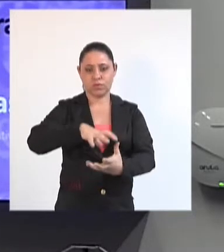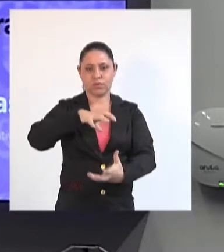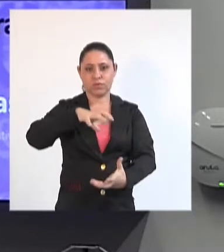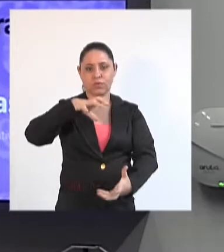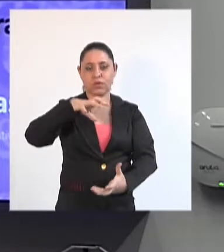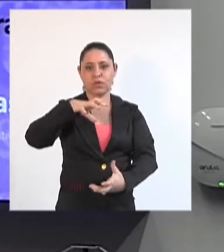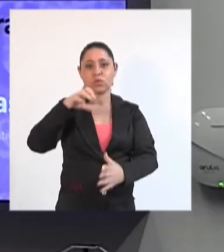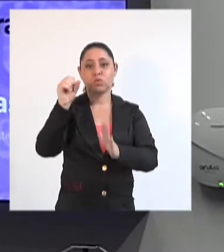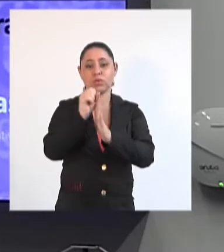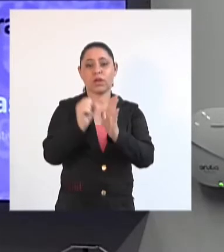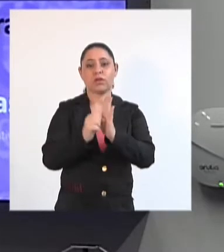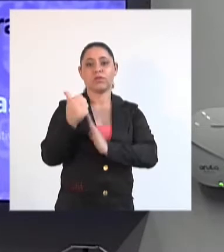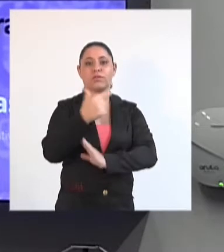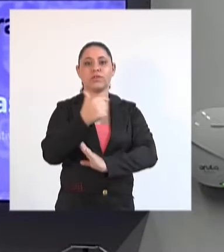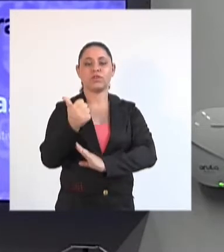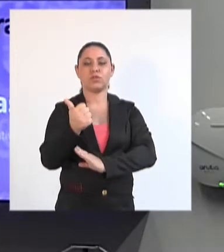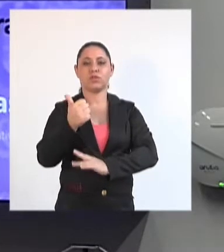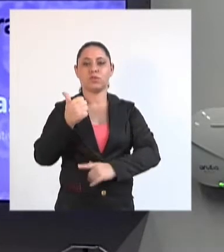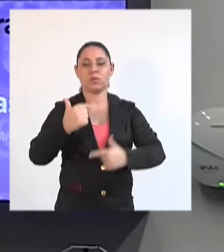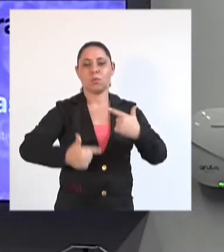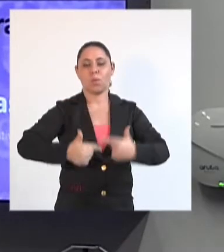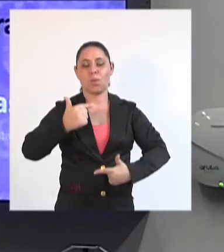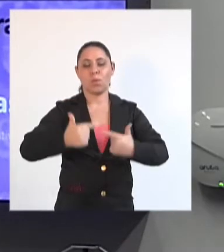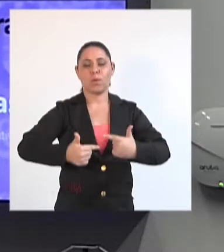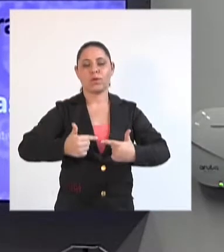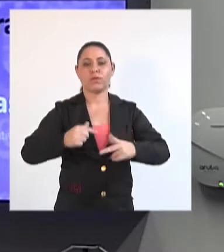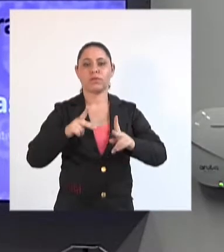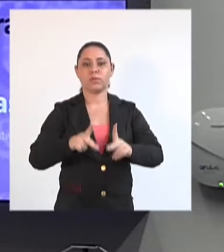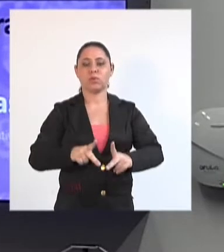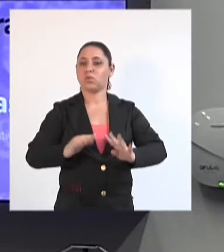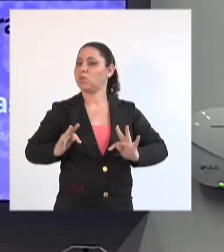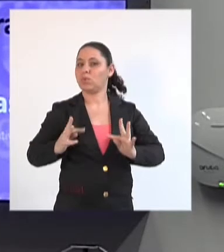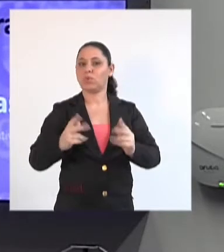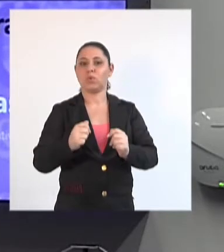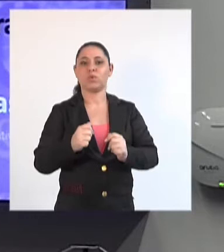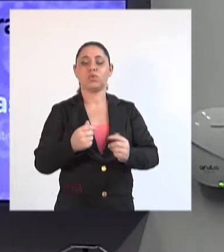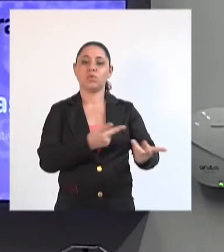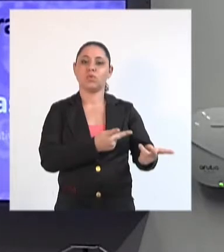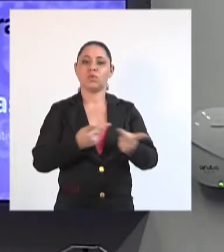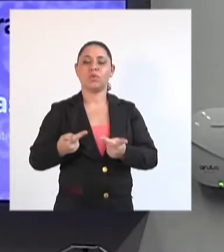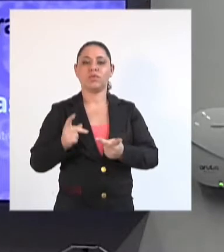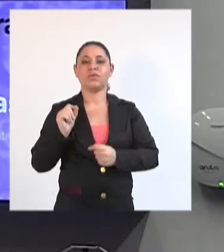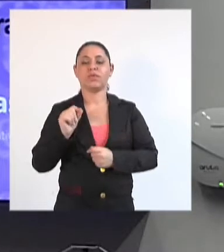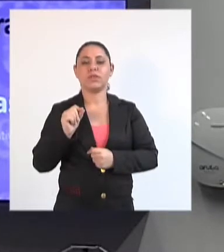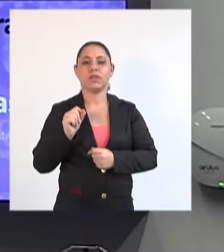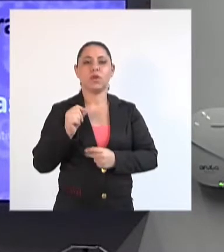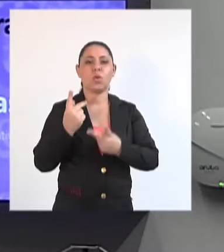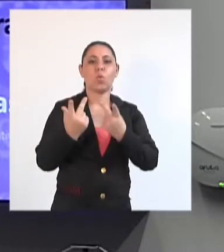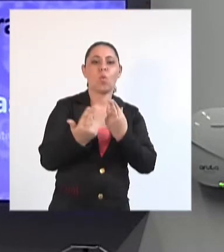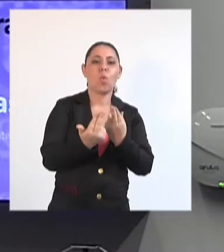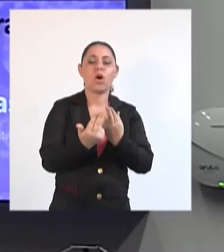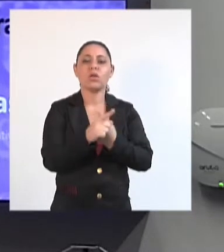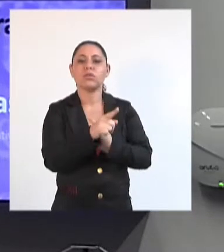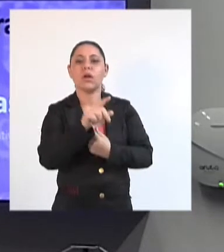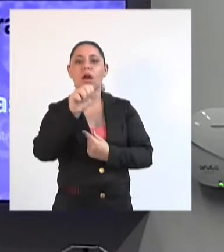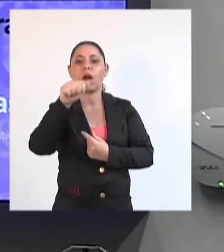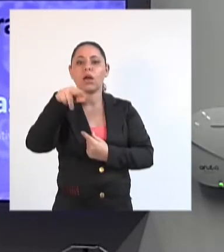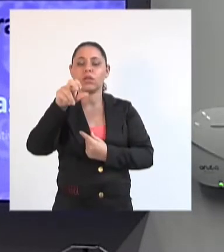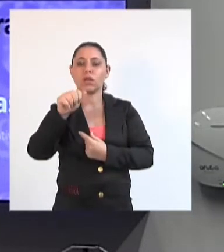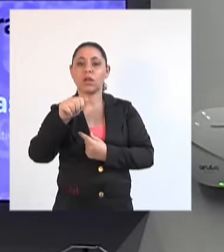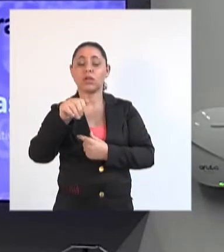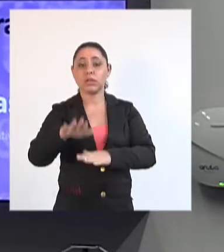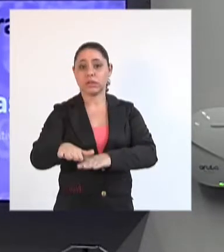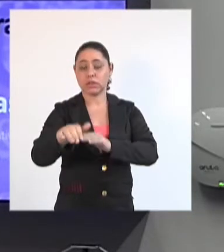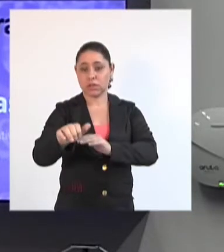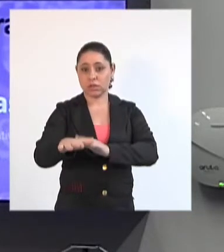e os papéis das políticas públicas, todos convidados para, como a Ana Lúcia falou, em setembro